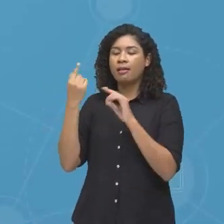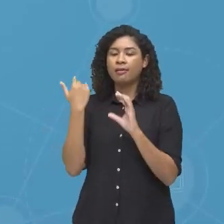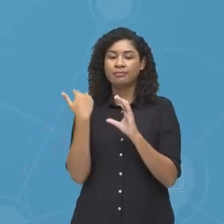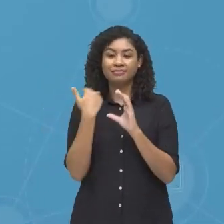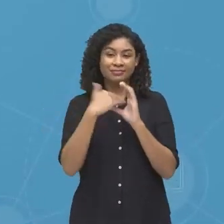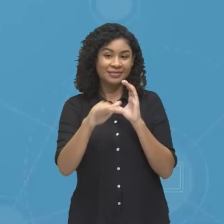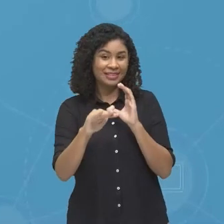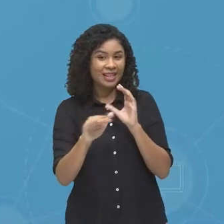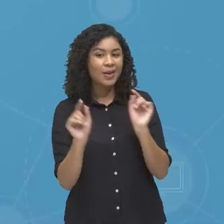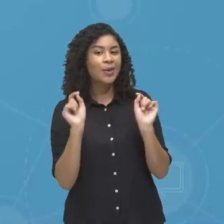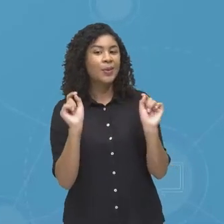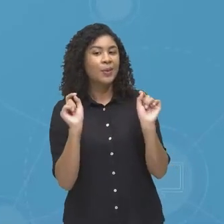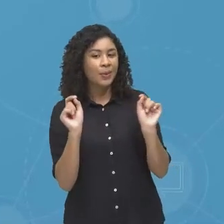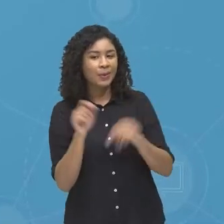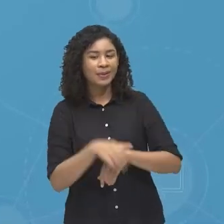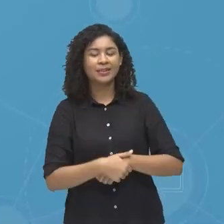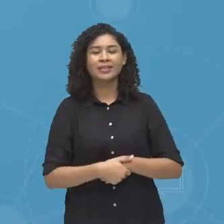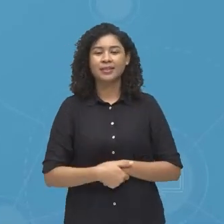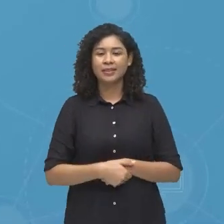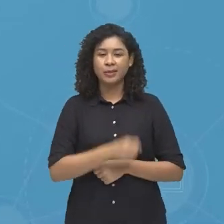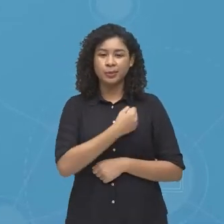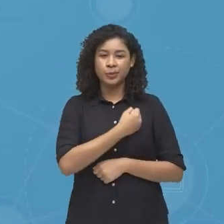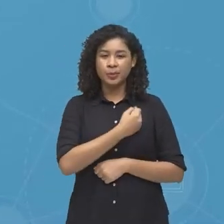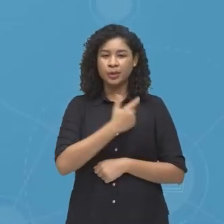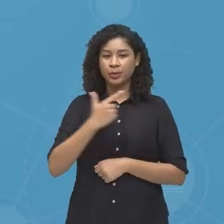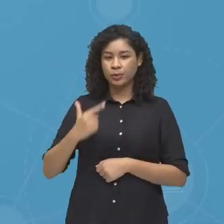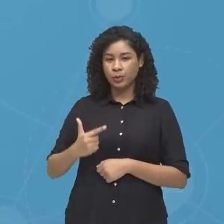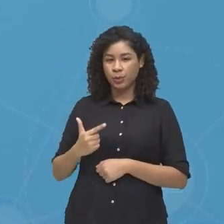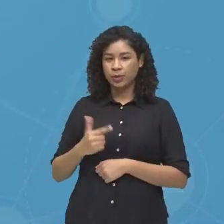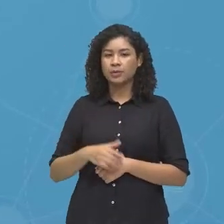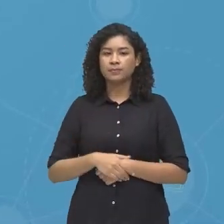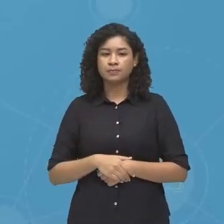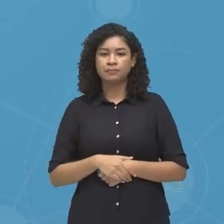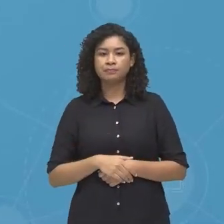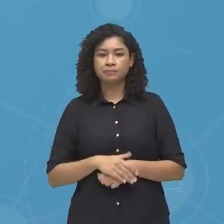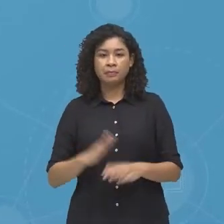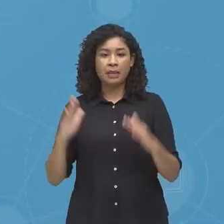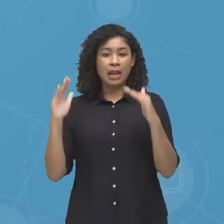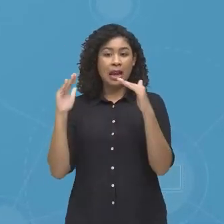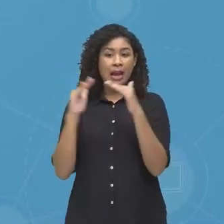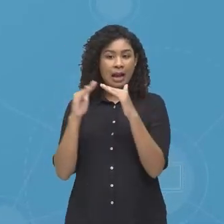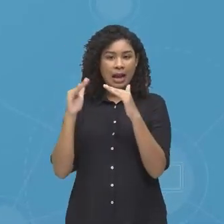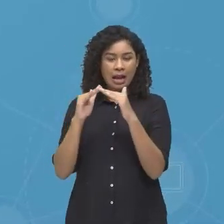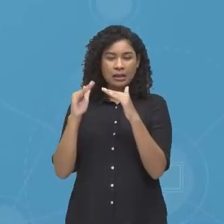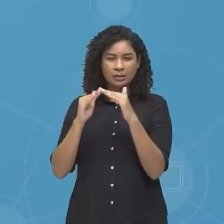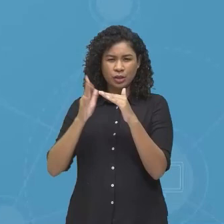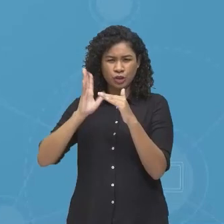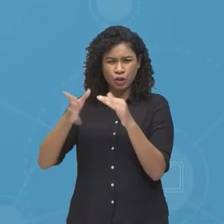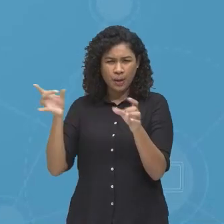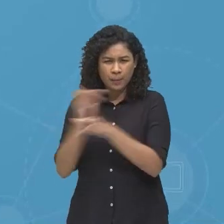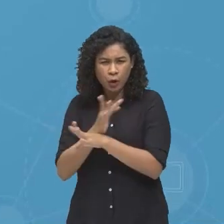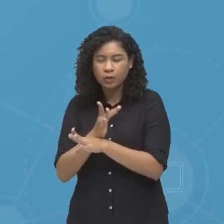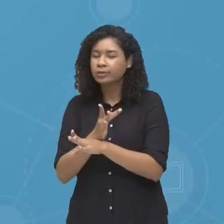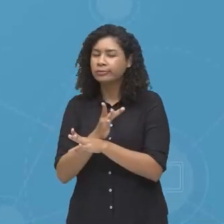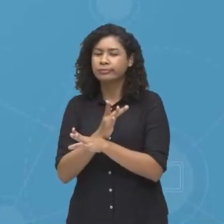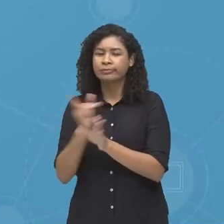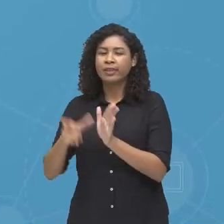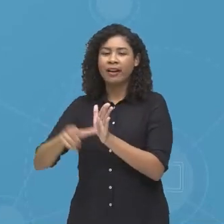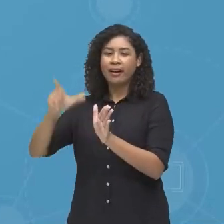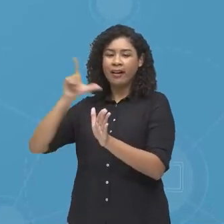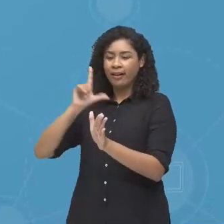questão 2, ela diz o seguinte: a casa só existe porque nós existimos.